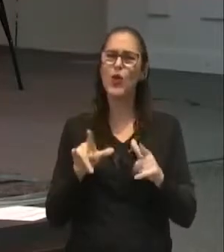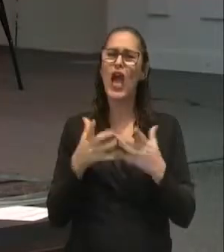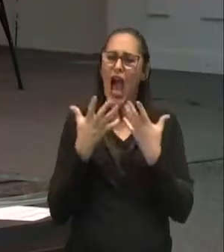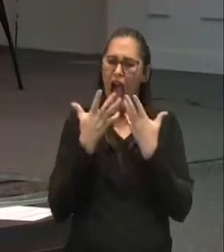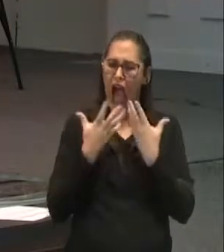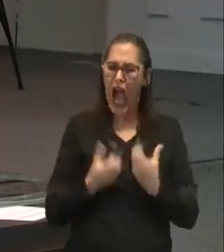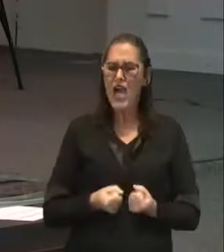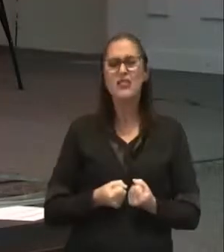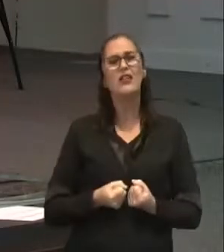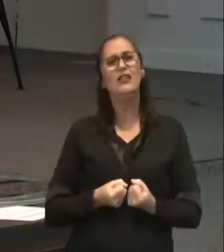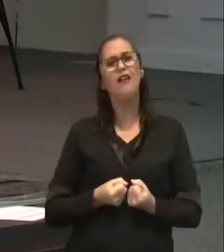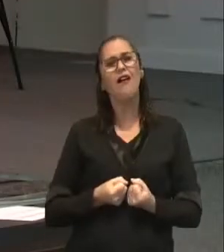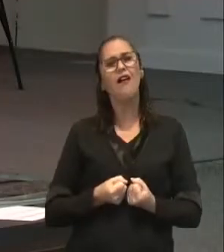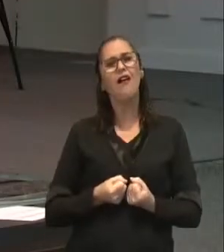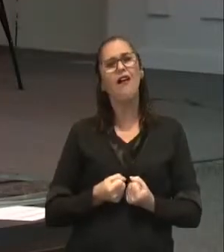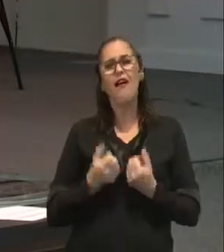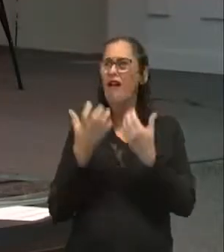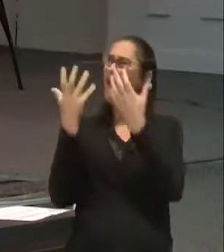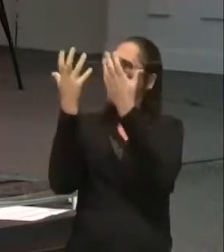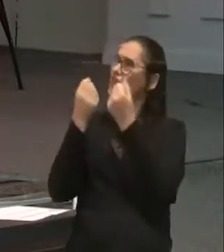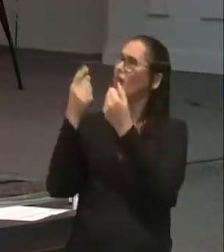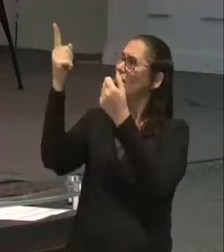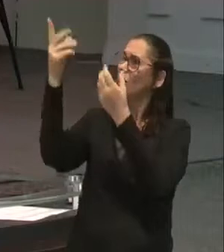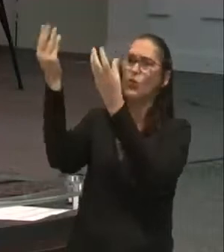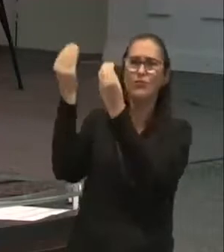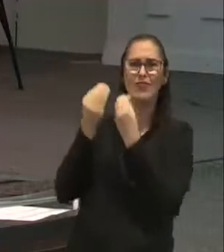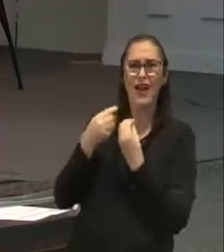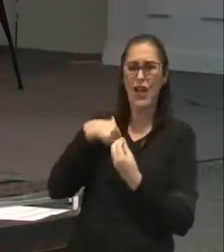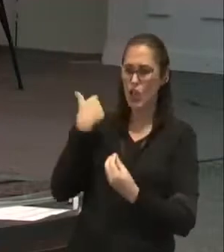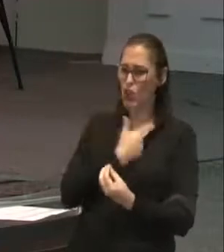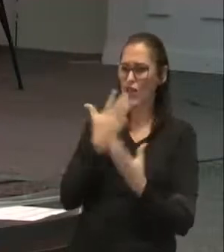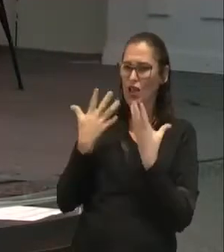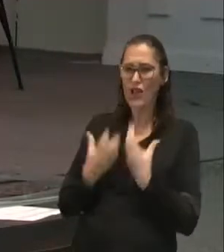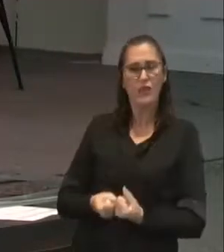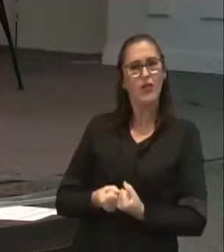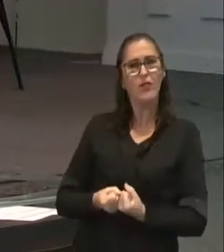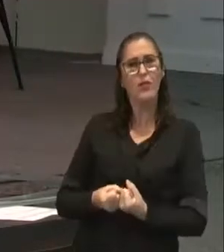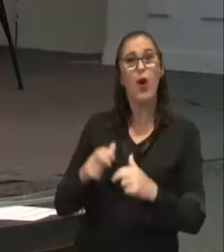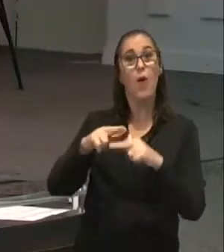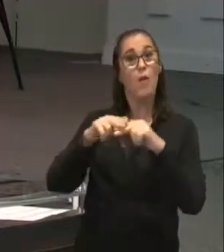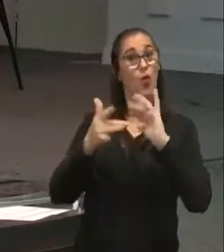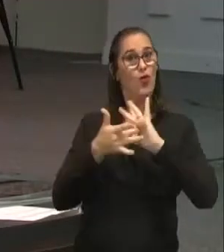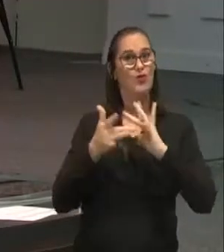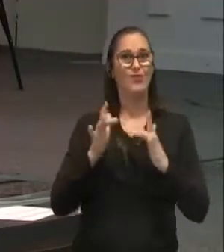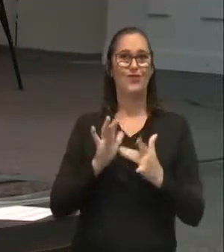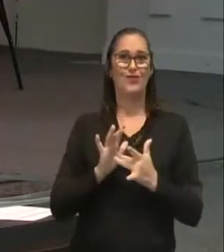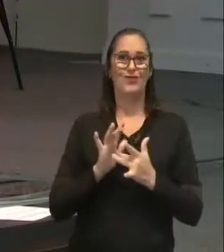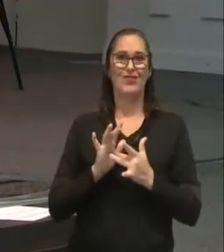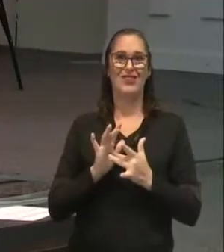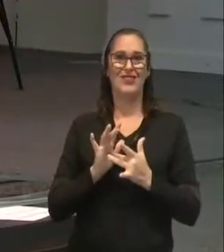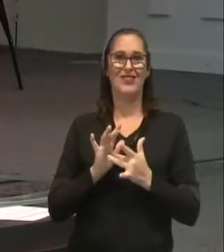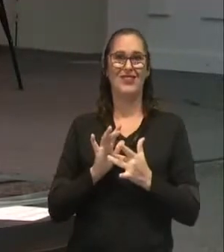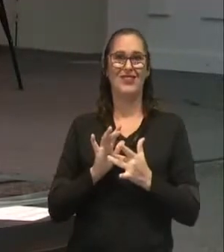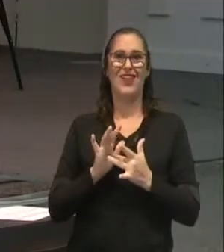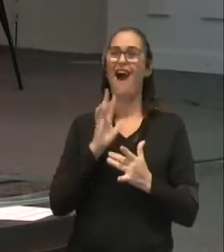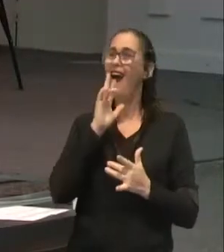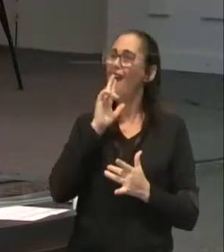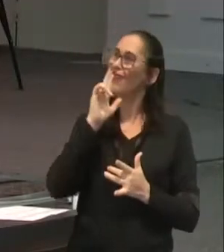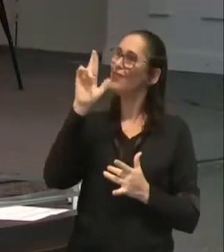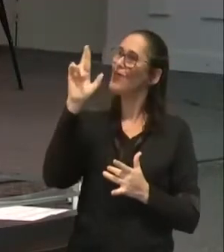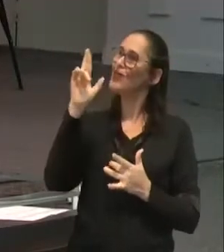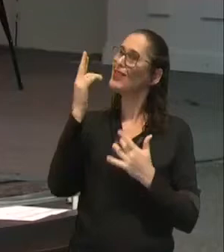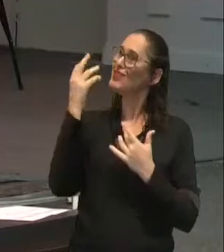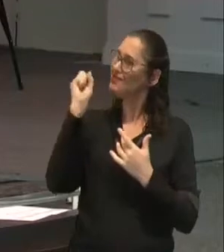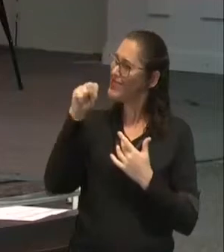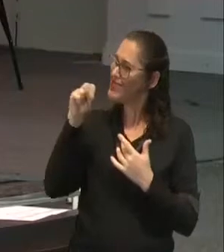é receber aquilo que Deus nos oferece em Jesus. Essa é a nossa resposta, que deve